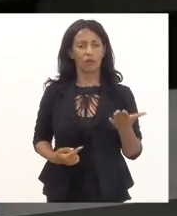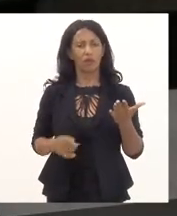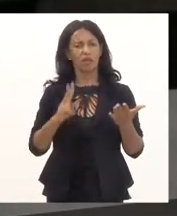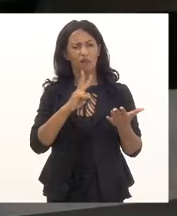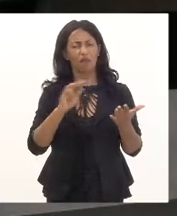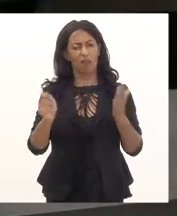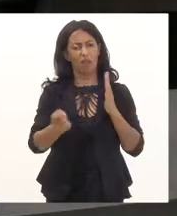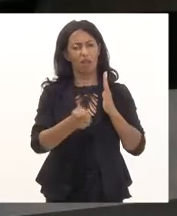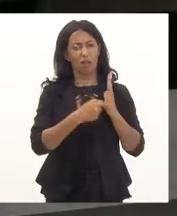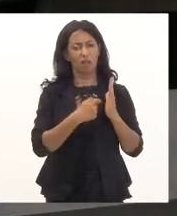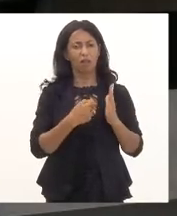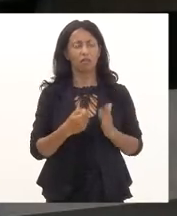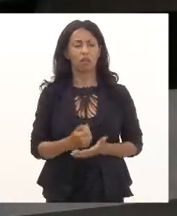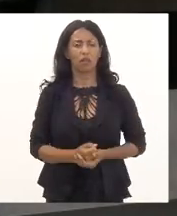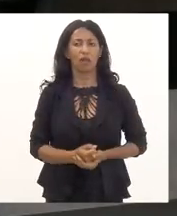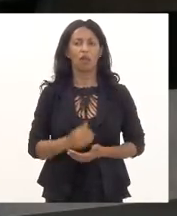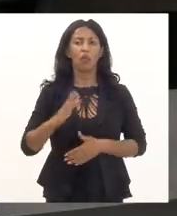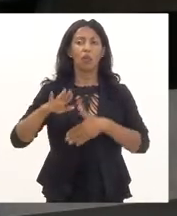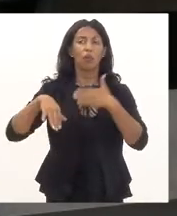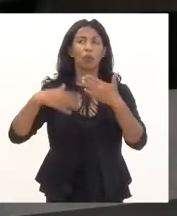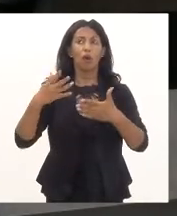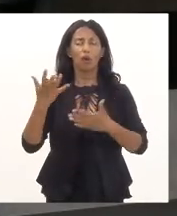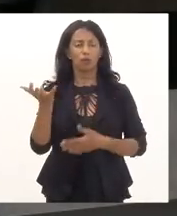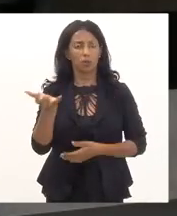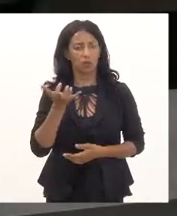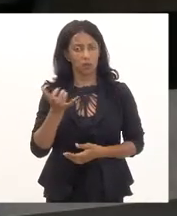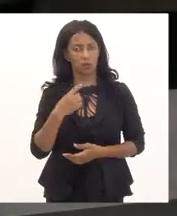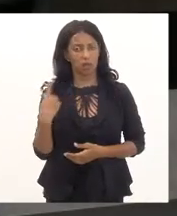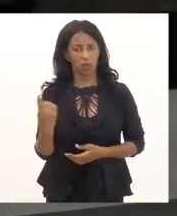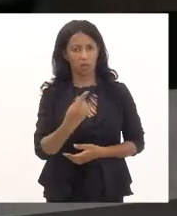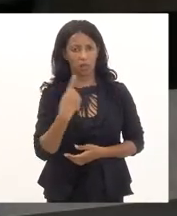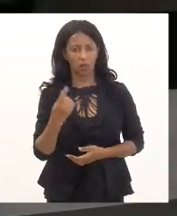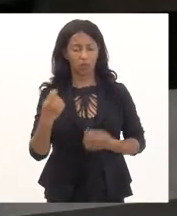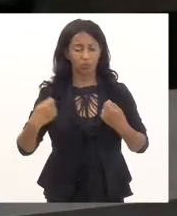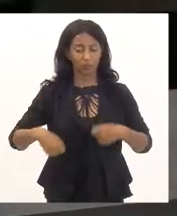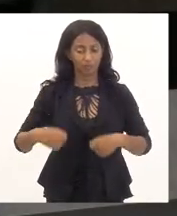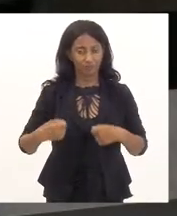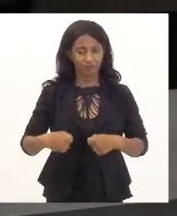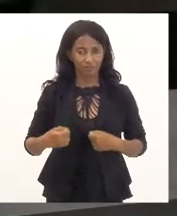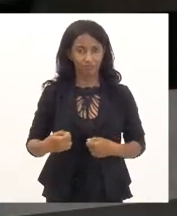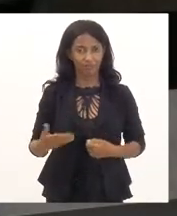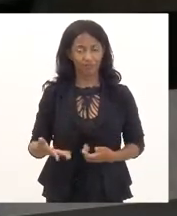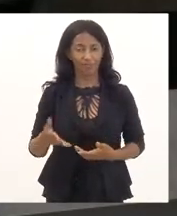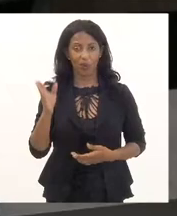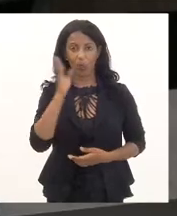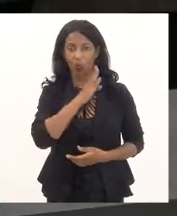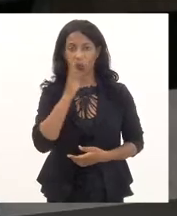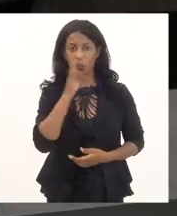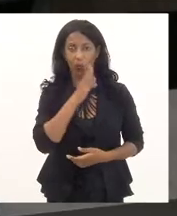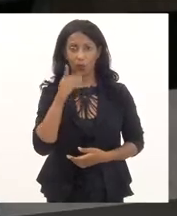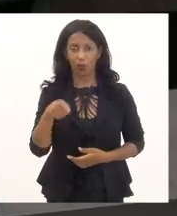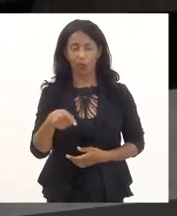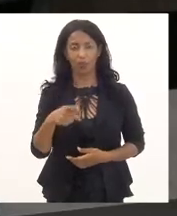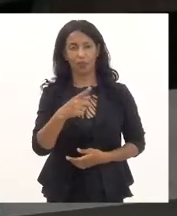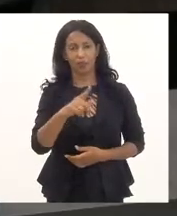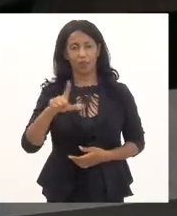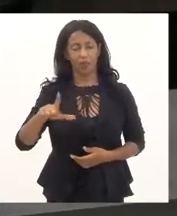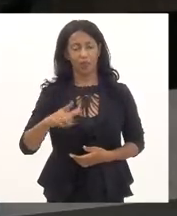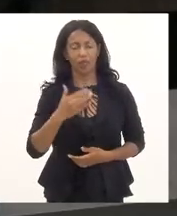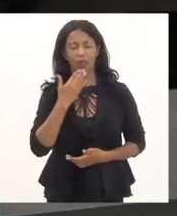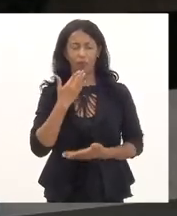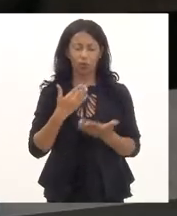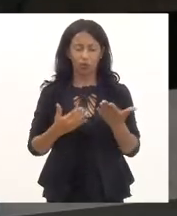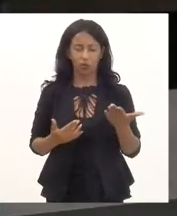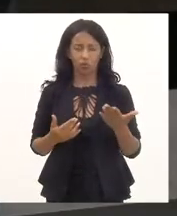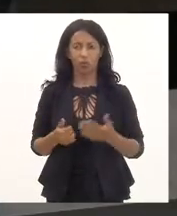vai sancionar o dia que ele bem entender. E nós estamos precisando de pressa nessa PL. Então, eu quero pedir a